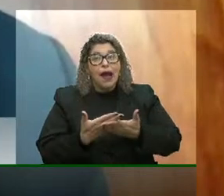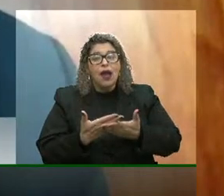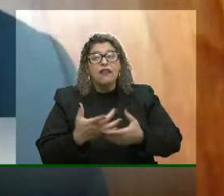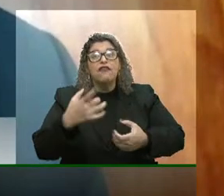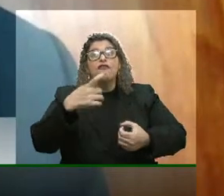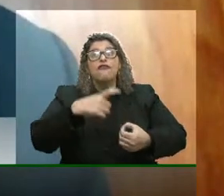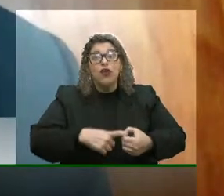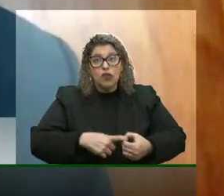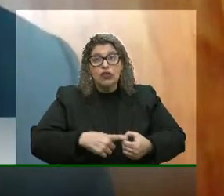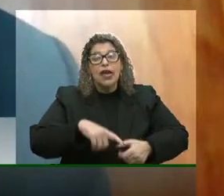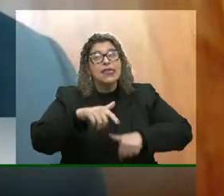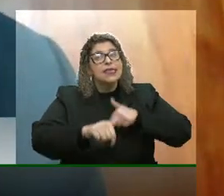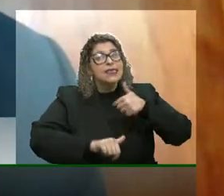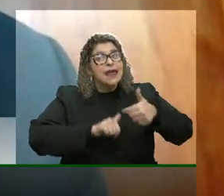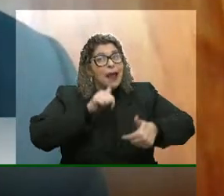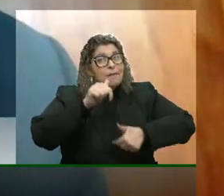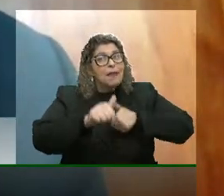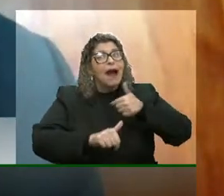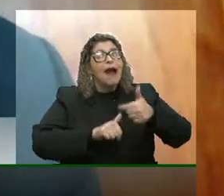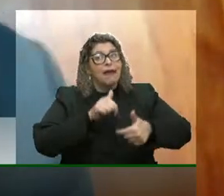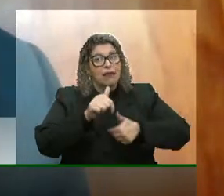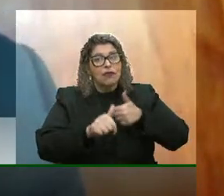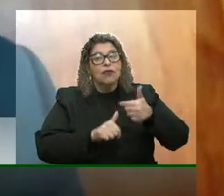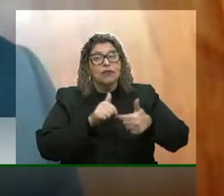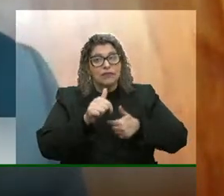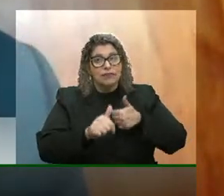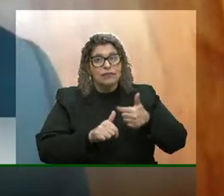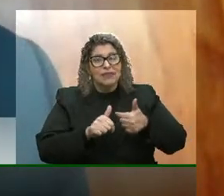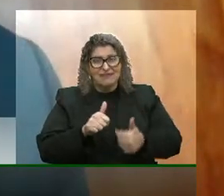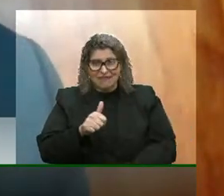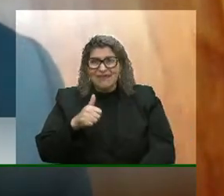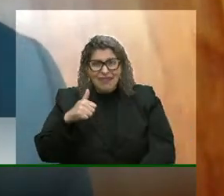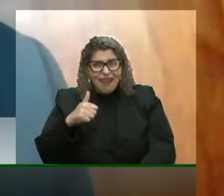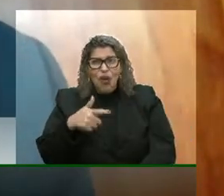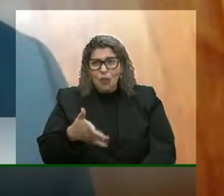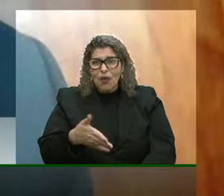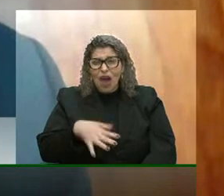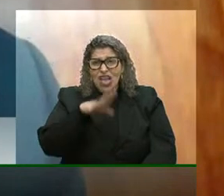em serviço. Não tem nada de graça.